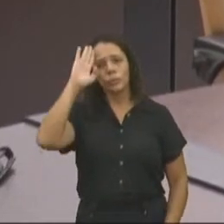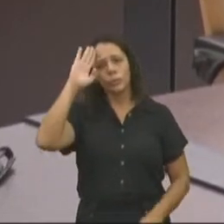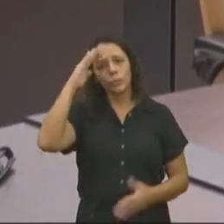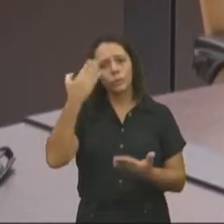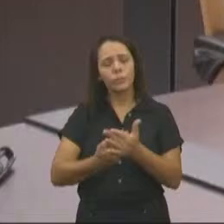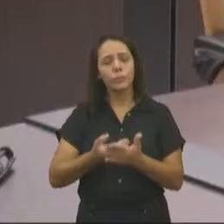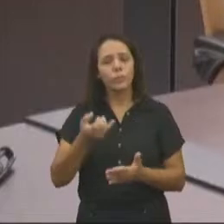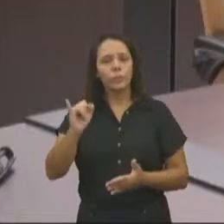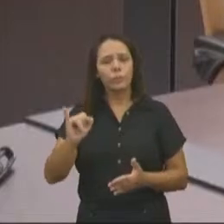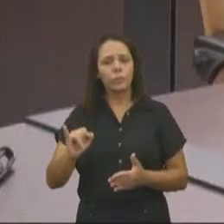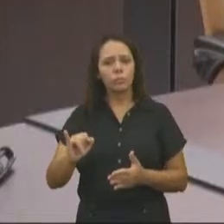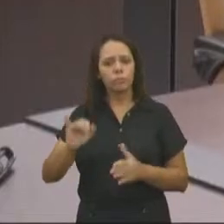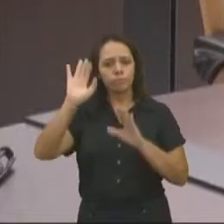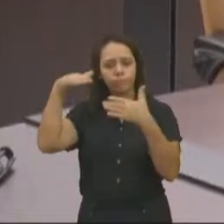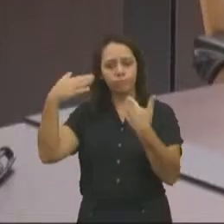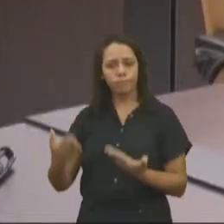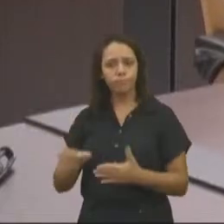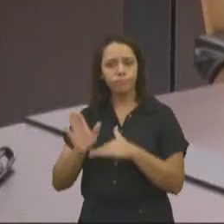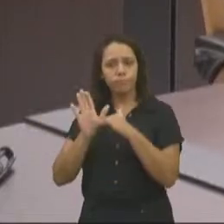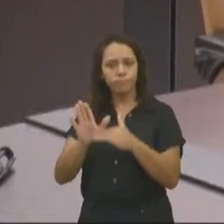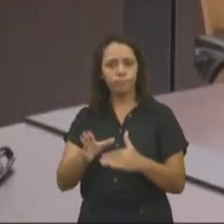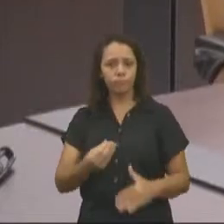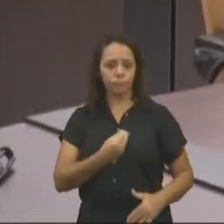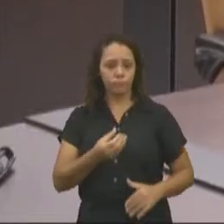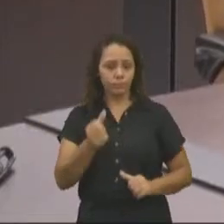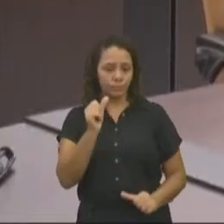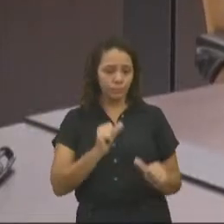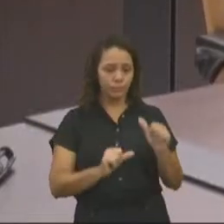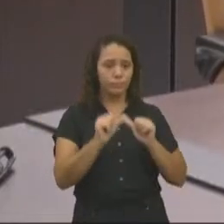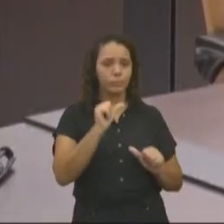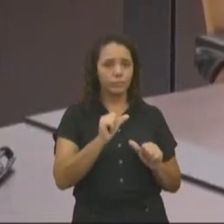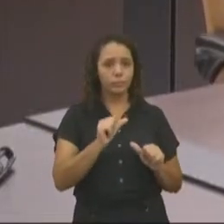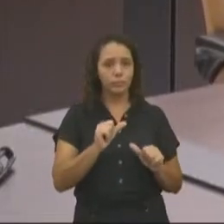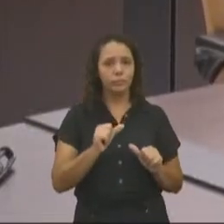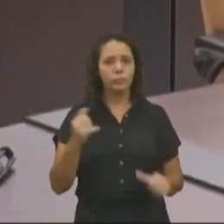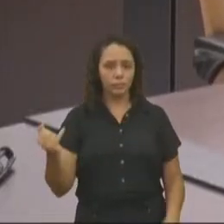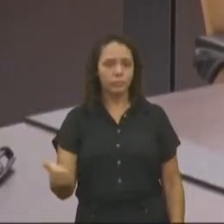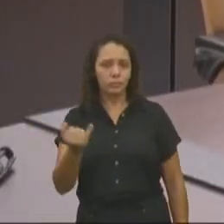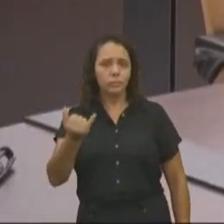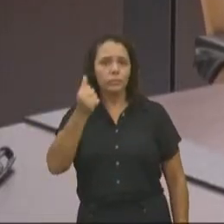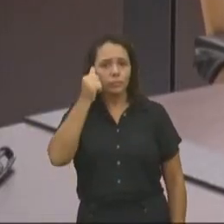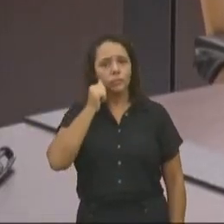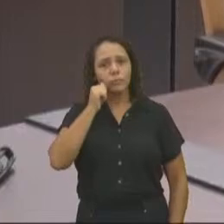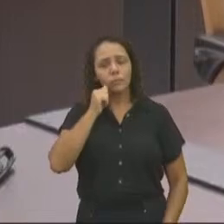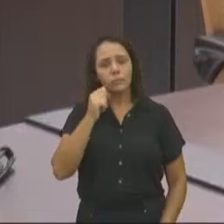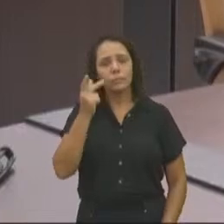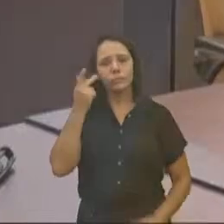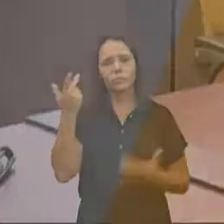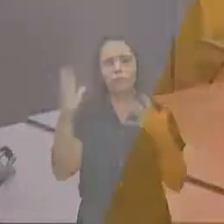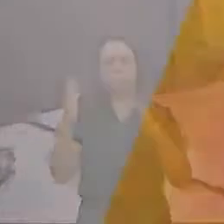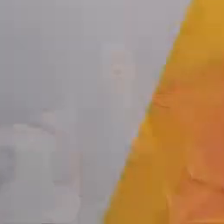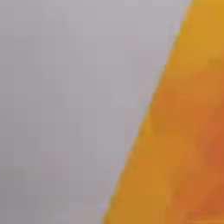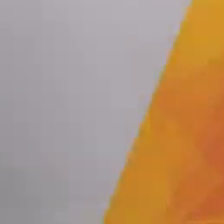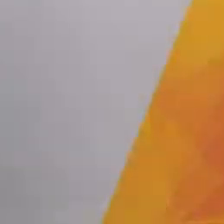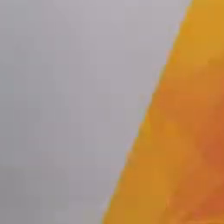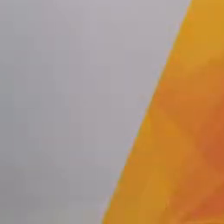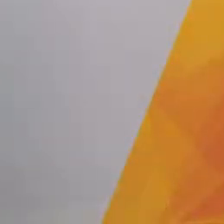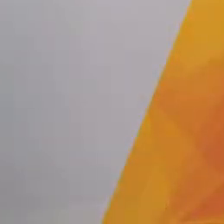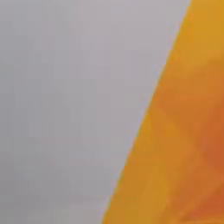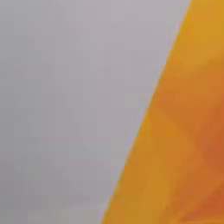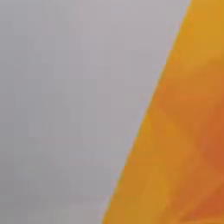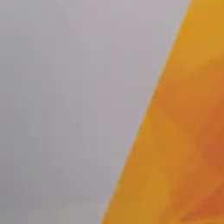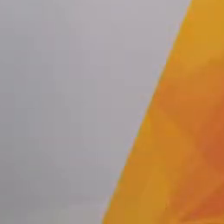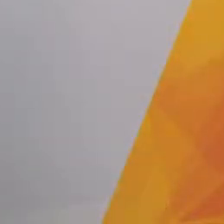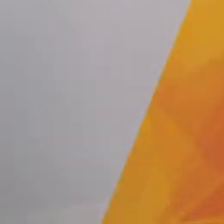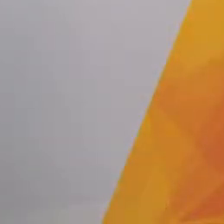transforma a vida de uma pessoa. Então, isso é muito importante, principalmente para as mulheres. Parabéns, Paulinho, e sou favorável ao projeto. Já o